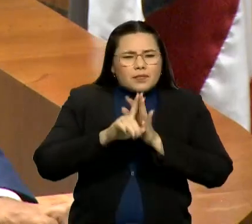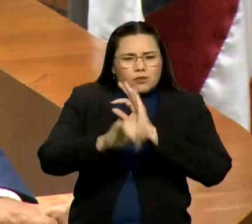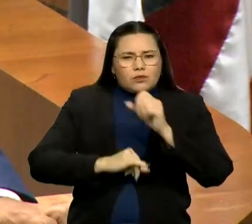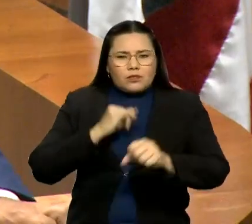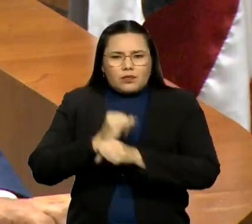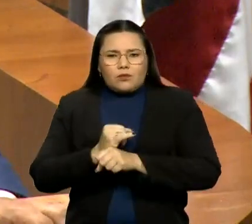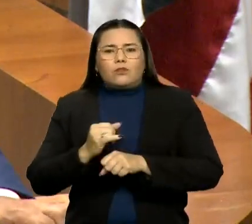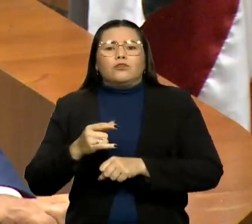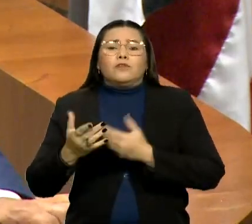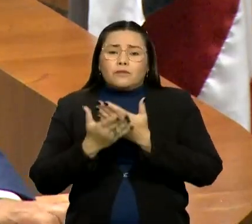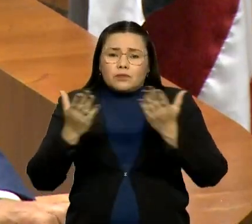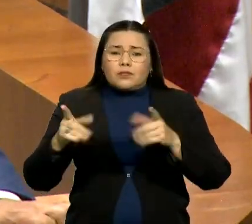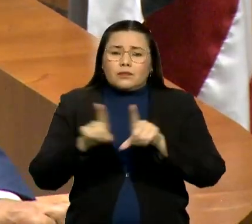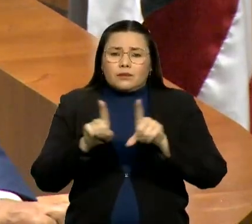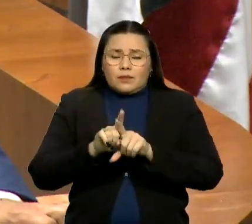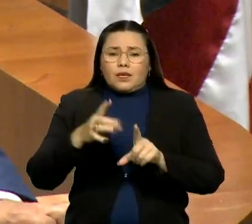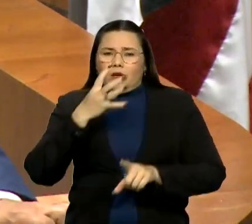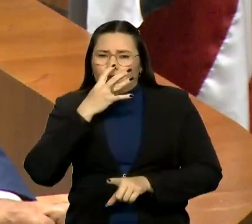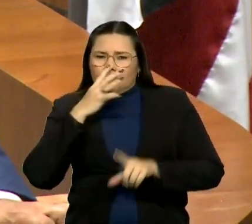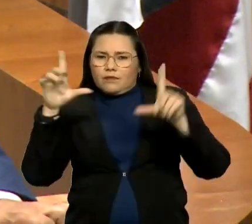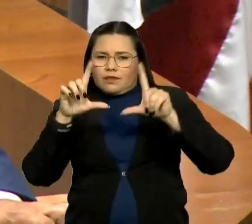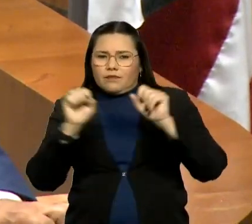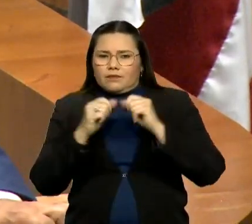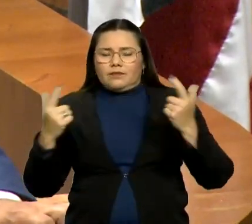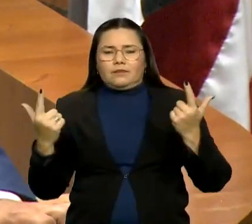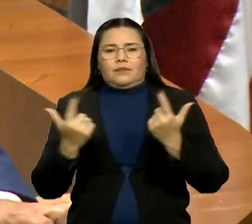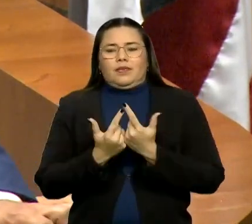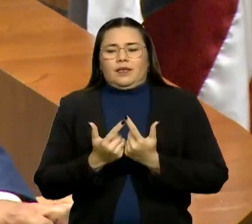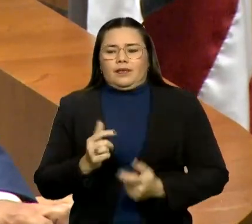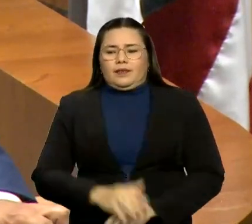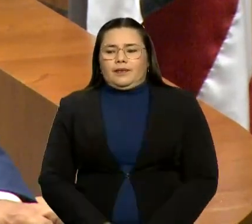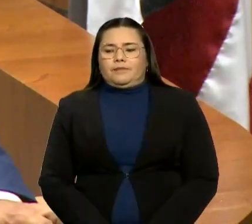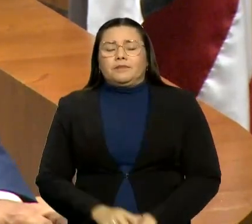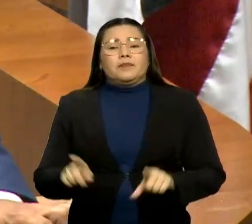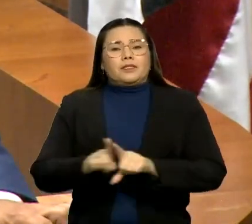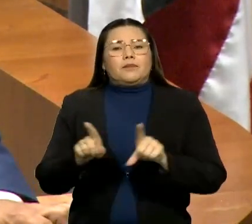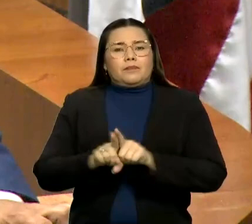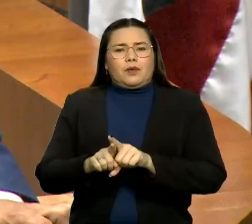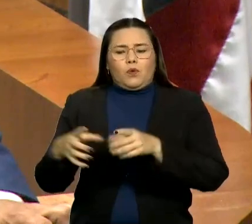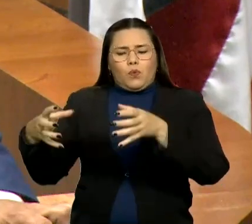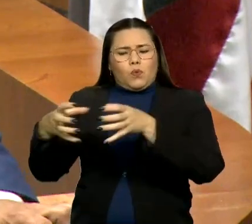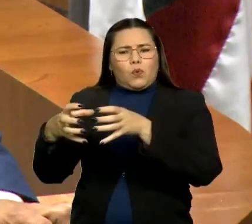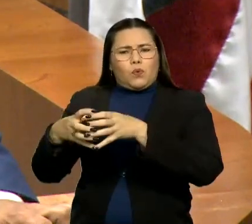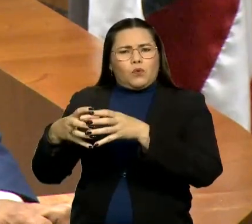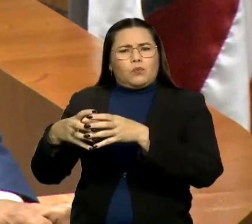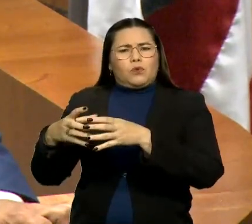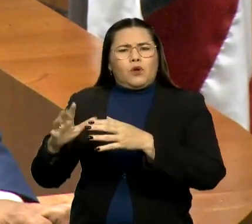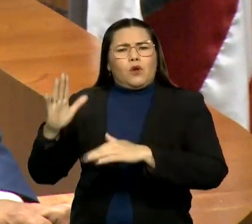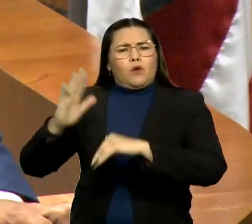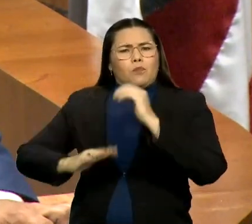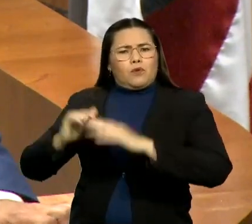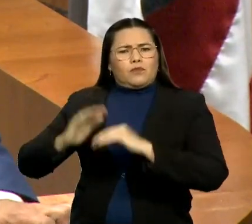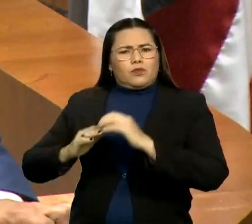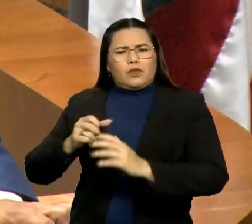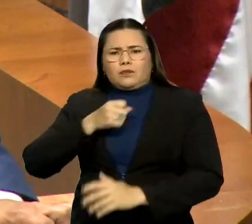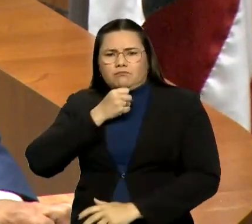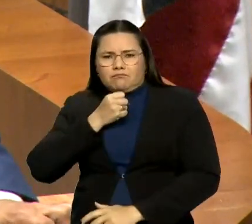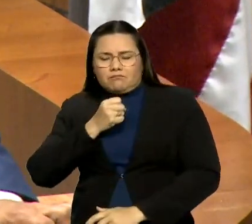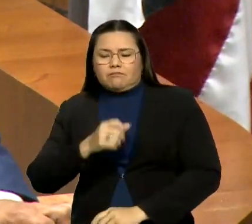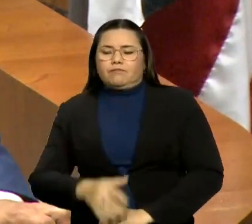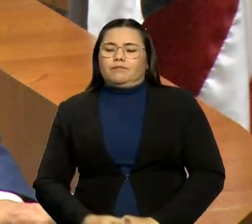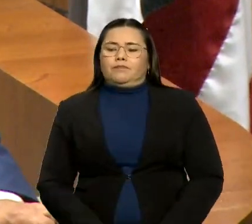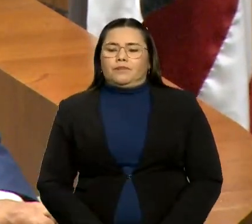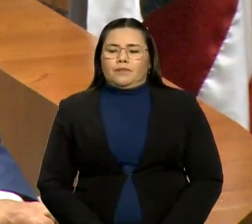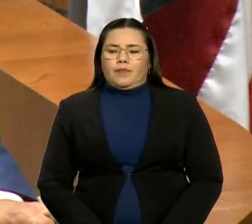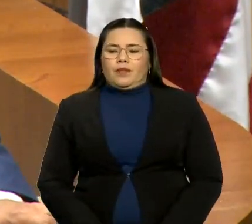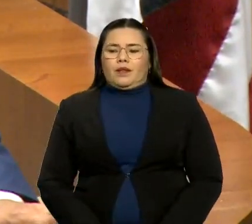meio da TV Assembleia Legislativa. Cumprimentar nossa galeria de imprensa. Todos os dias eu faço o cumprimento, hoje a doutora Carla,